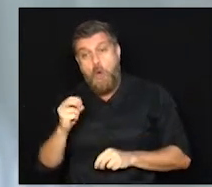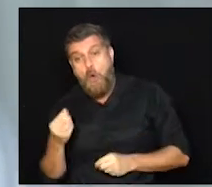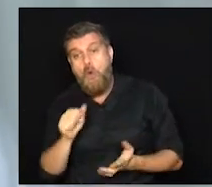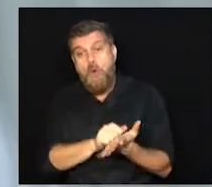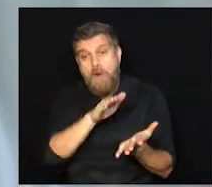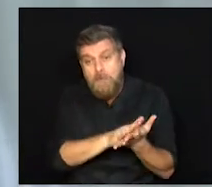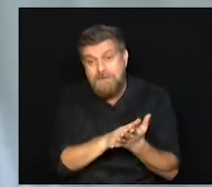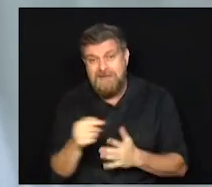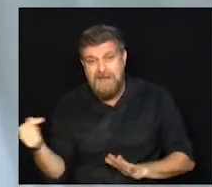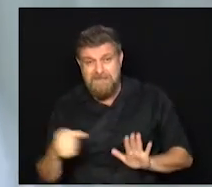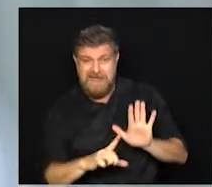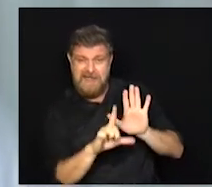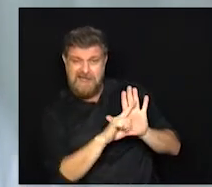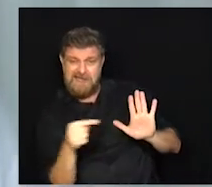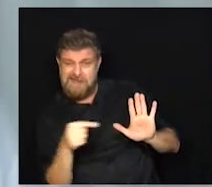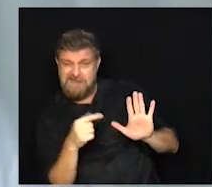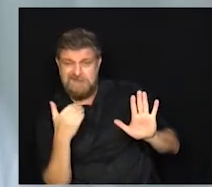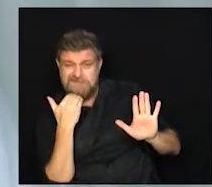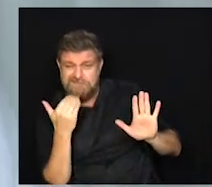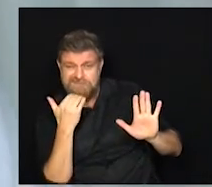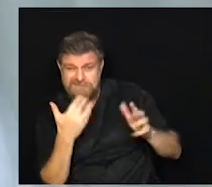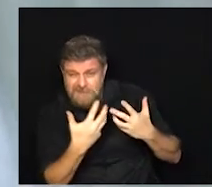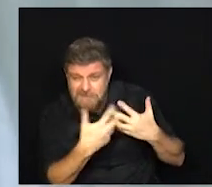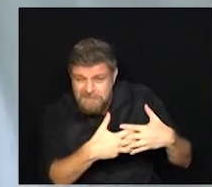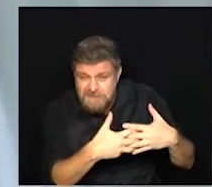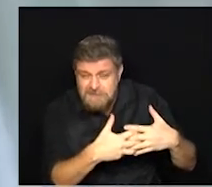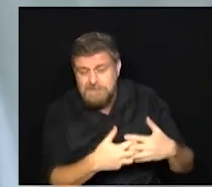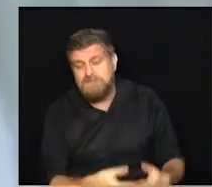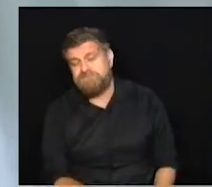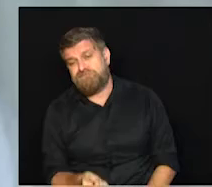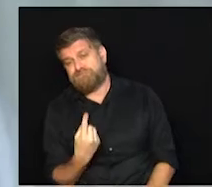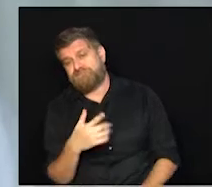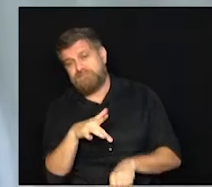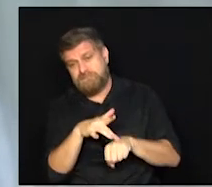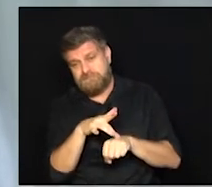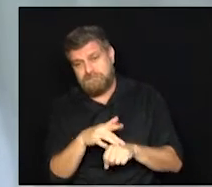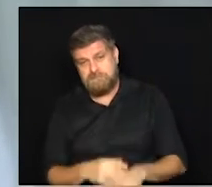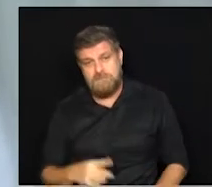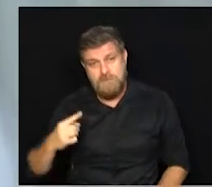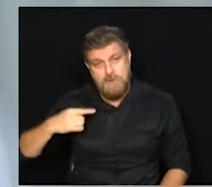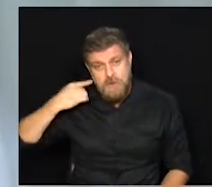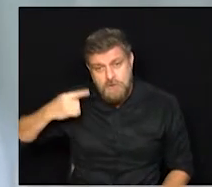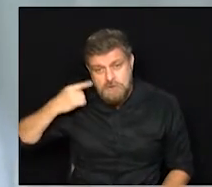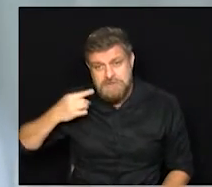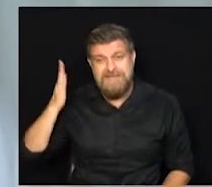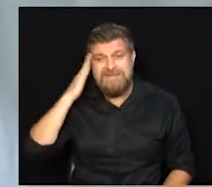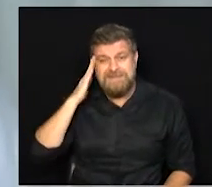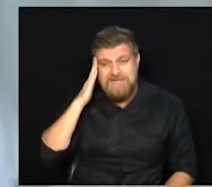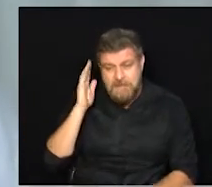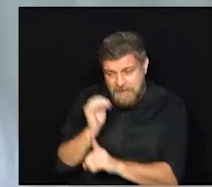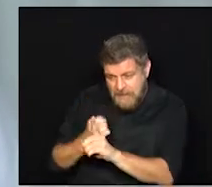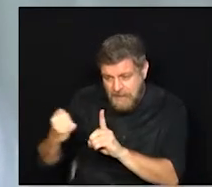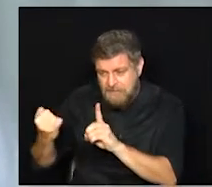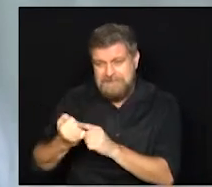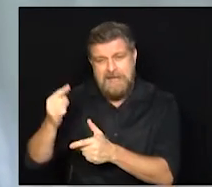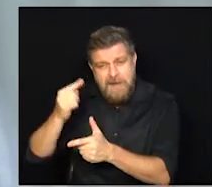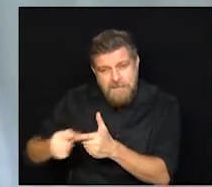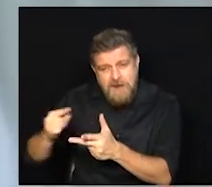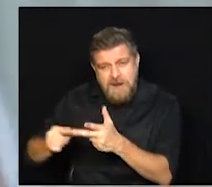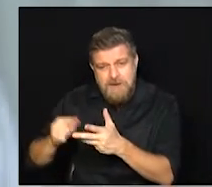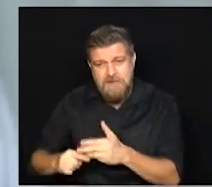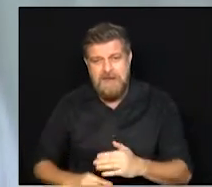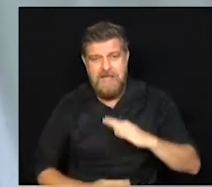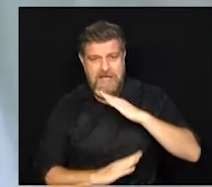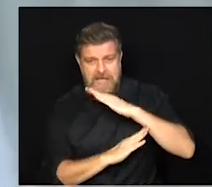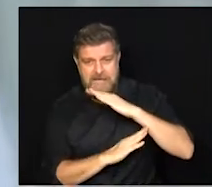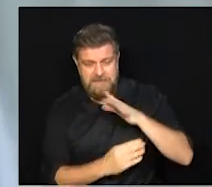mas não tem uma efetividade. O direito está acompanhando os problemas da sociedade, o legislativo está criando lei em